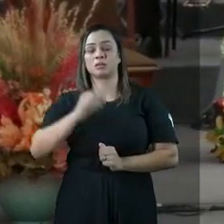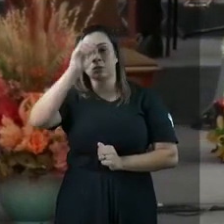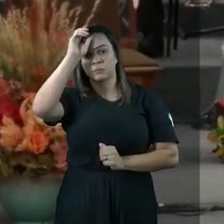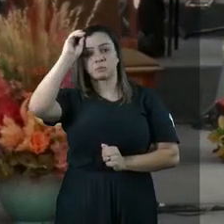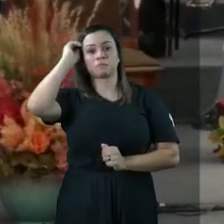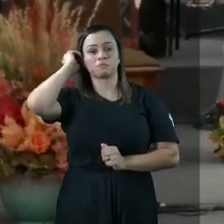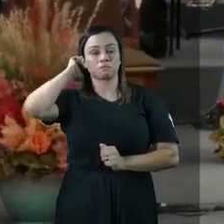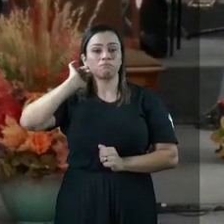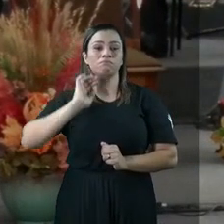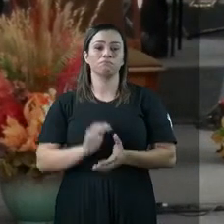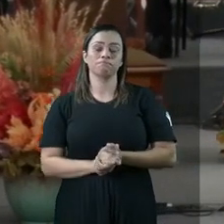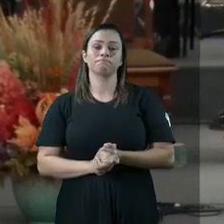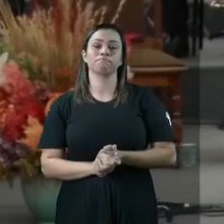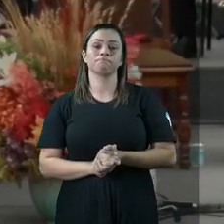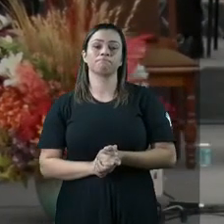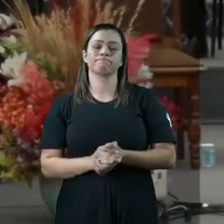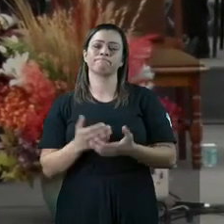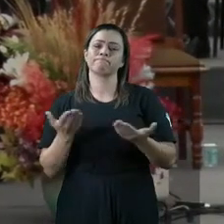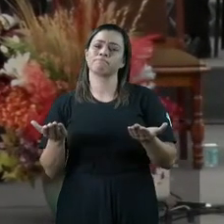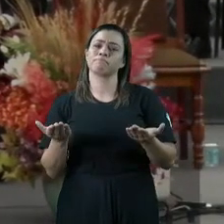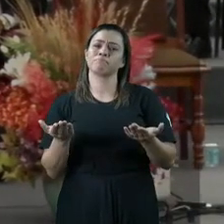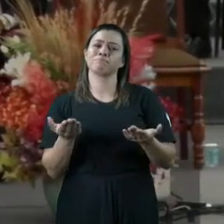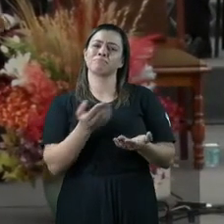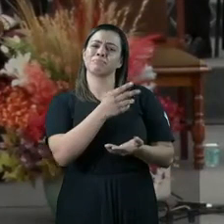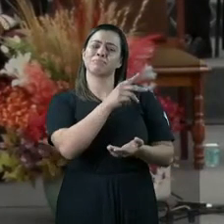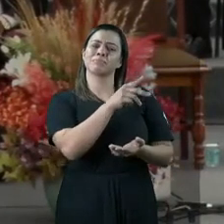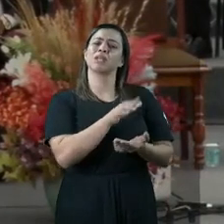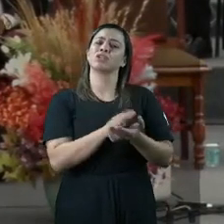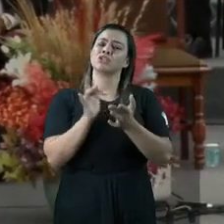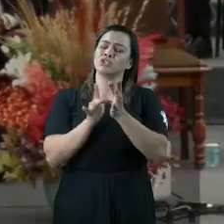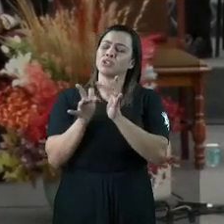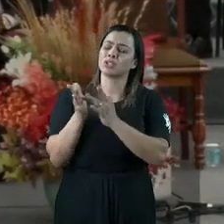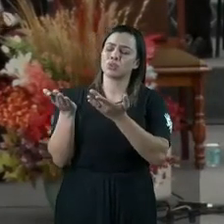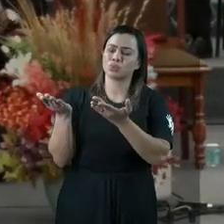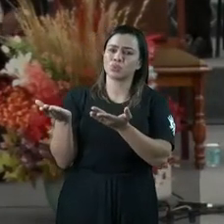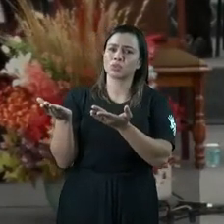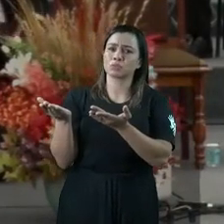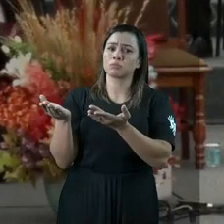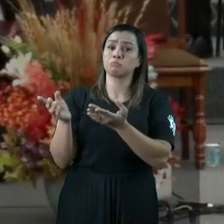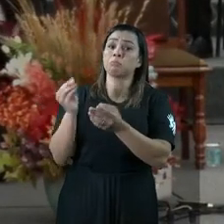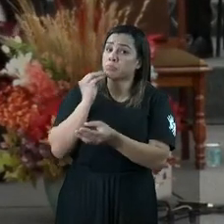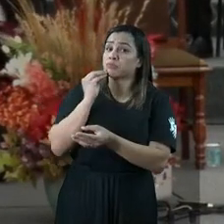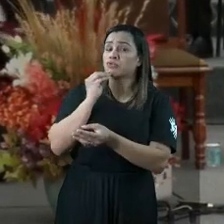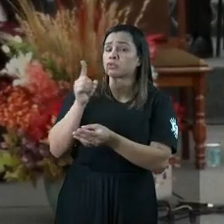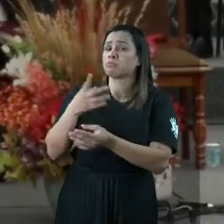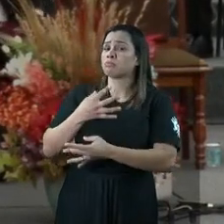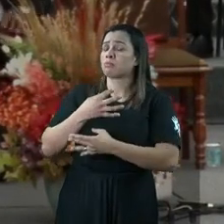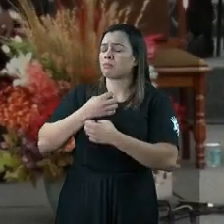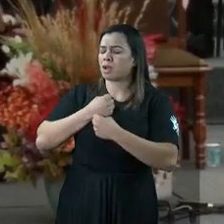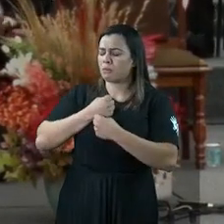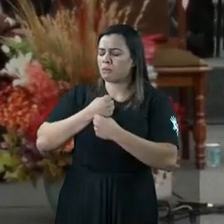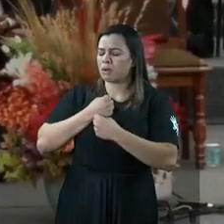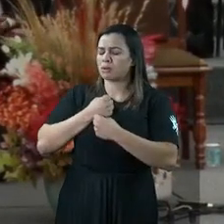Tinha tudo, pastores, para ele ser crucificado frustrado, mas ele